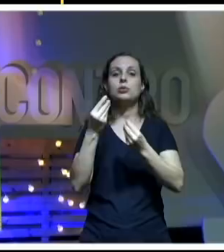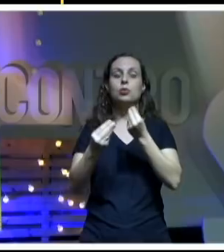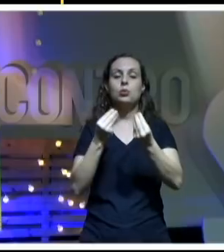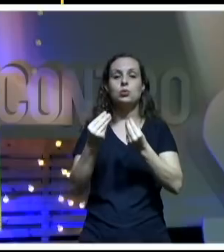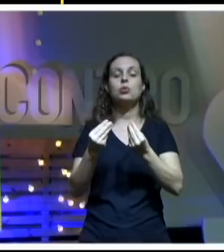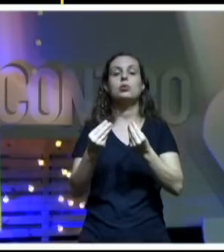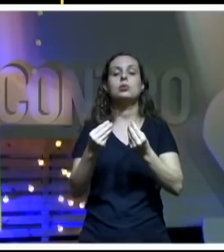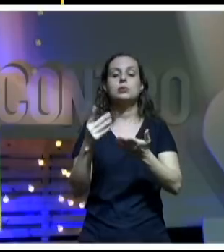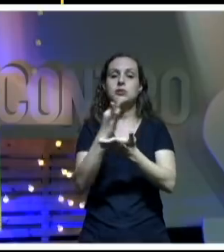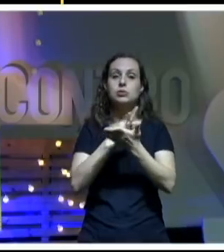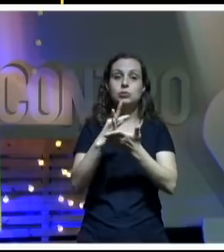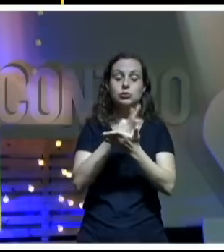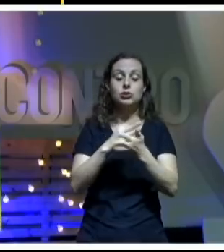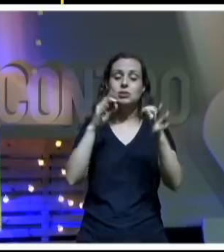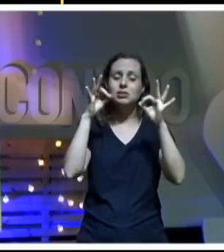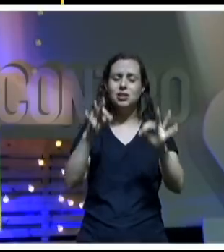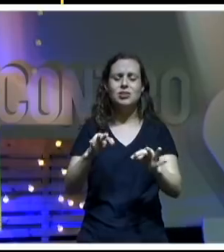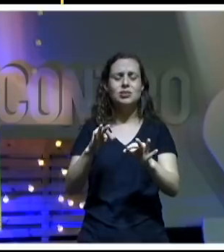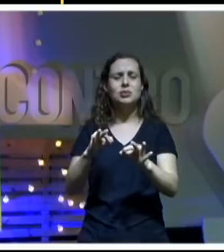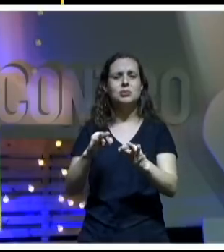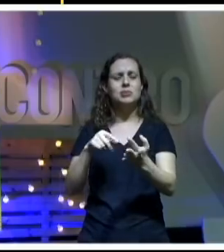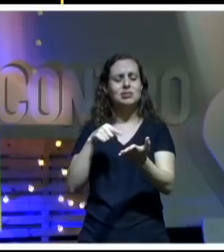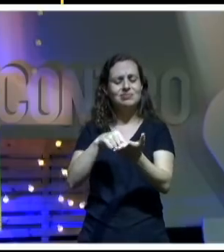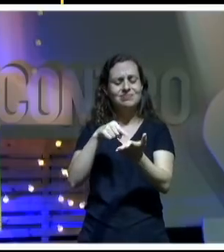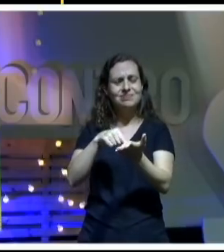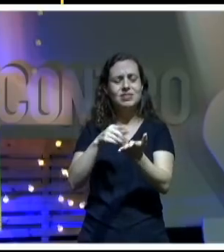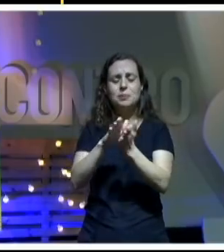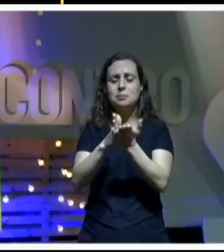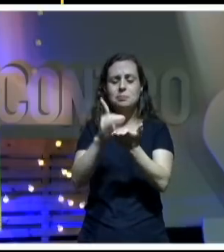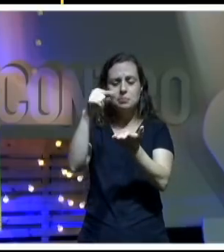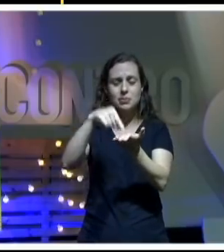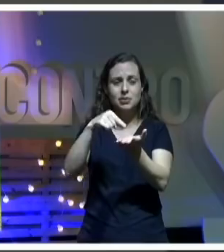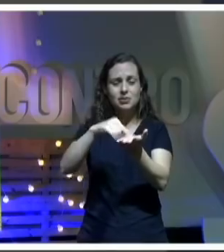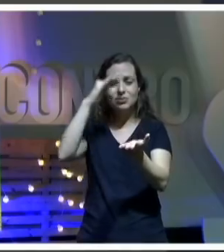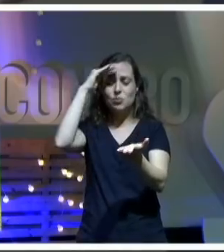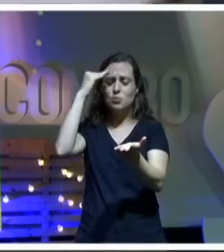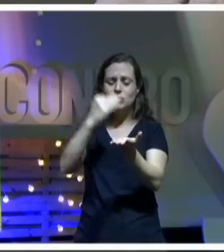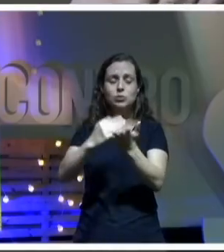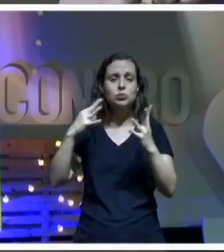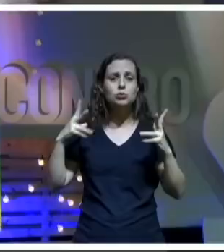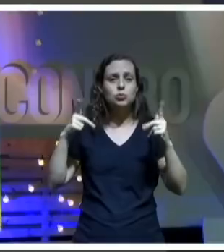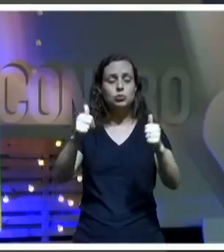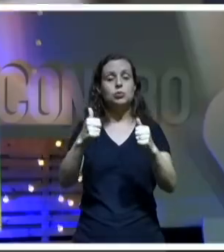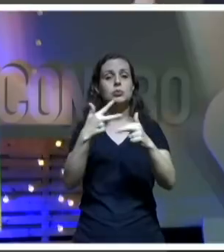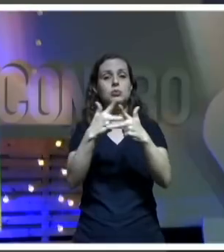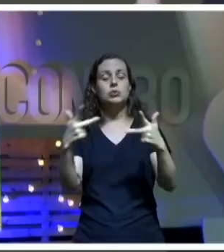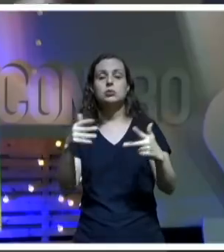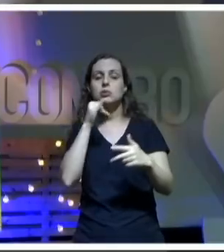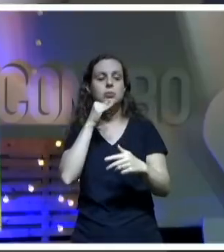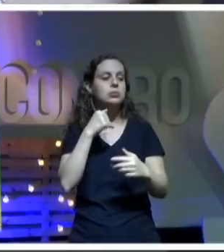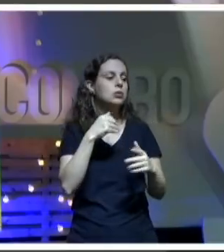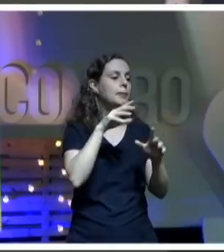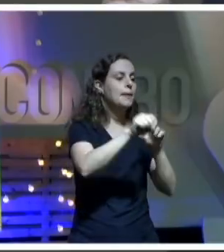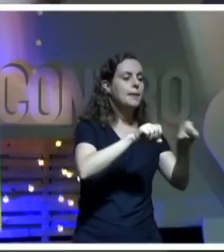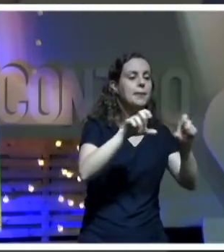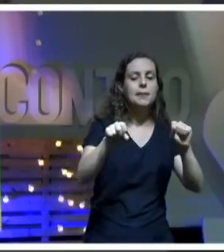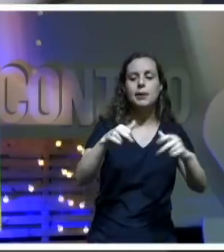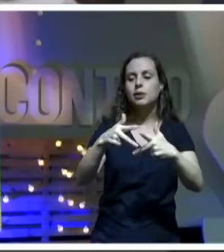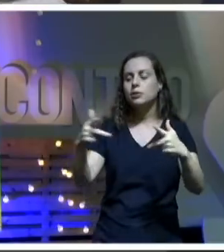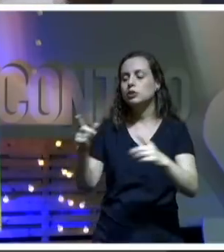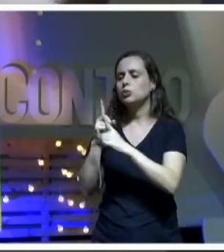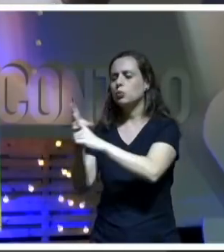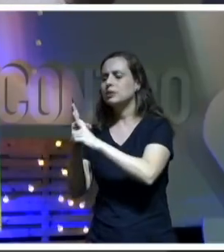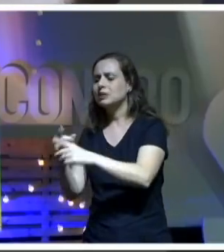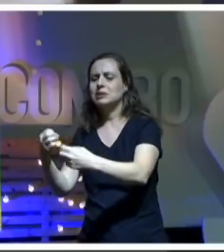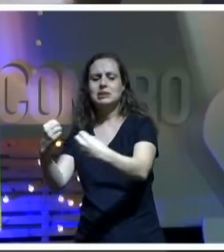comunidade tecnológica criada pela palavra de deus se as nossas agressão caracterizados por todo o tipo de coisa que não tecnologia doutrina